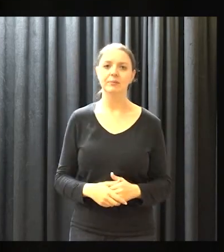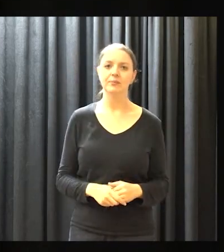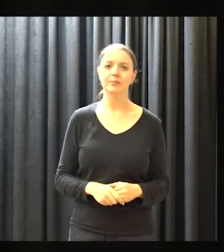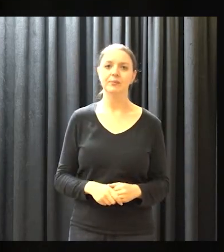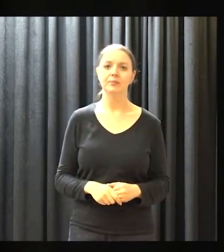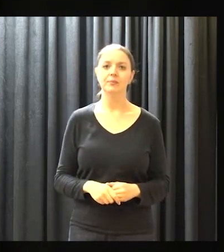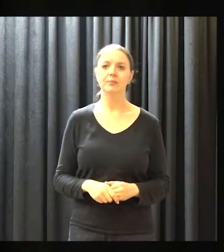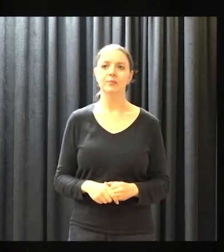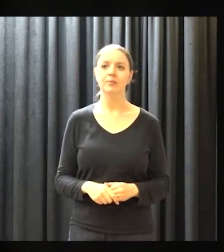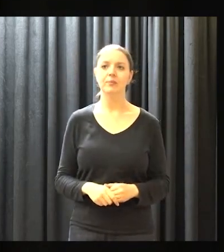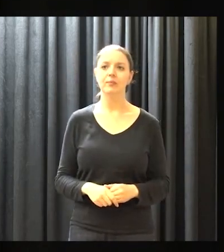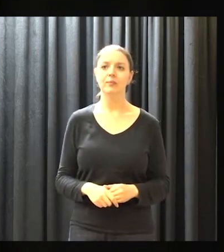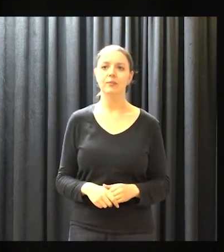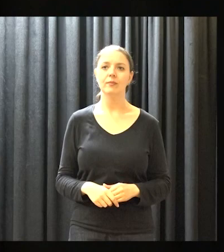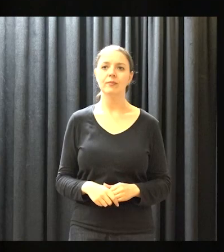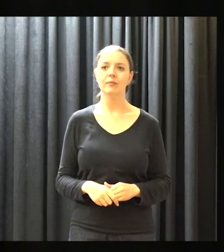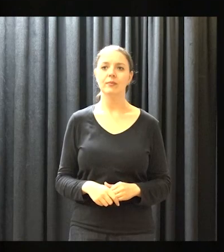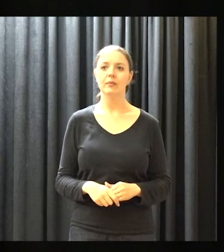E feminista.